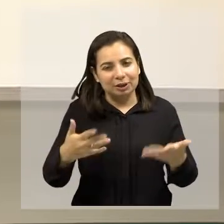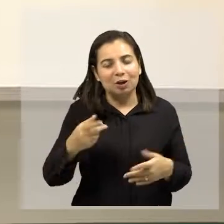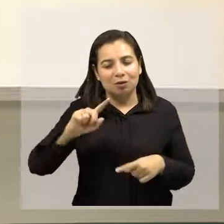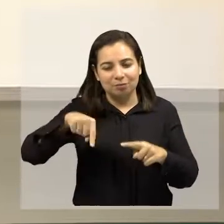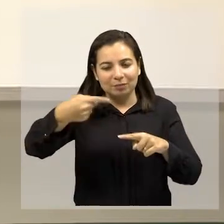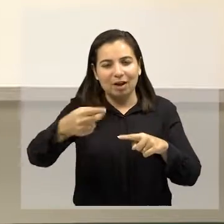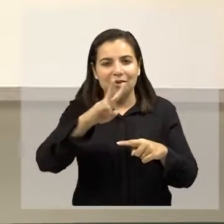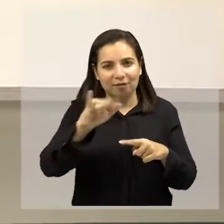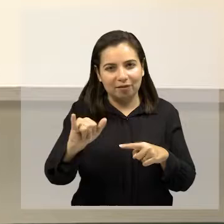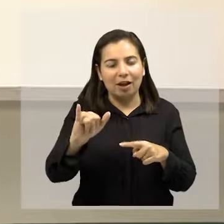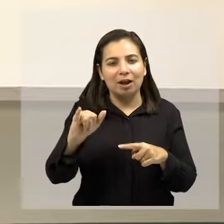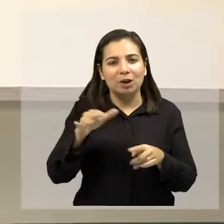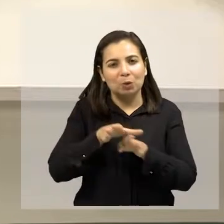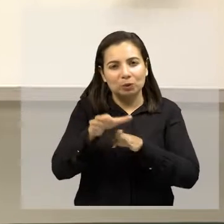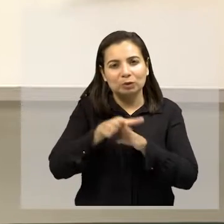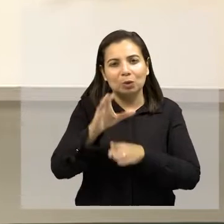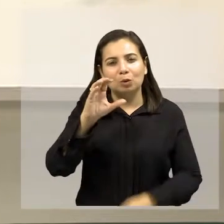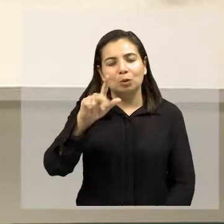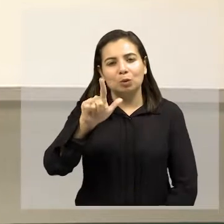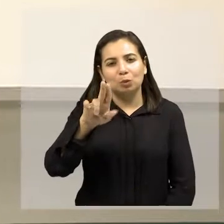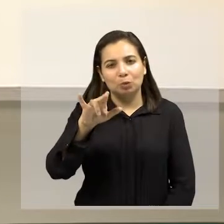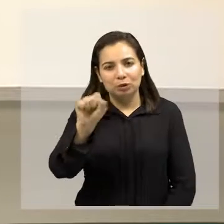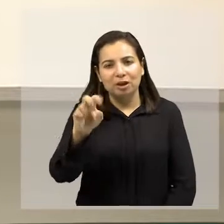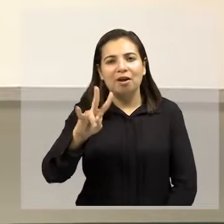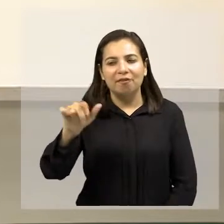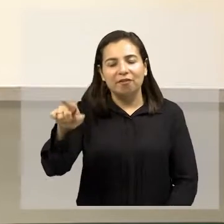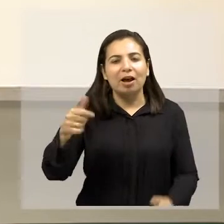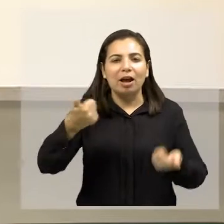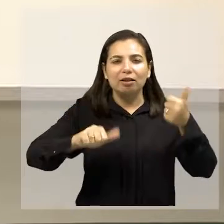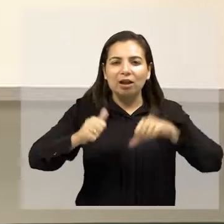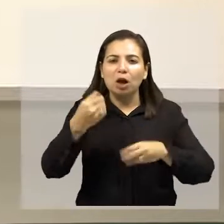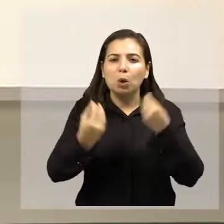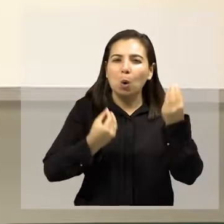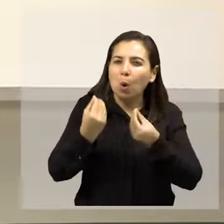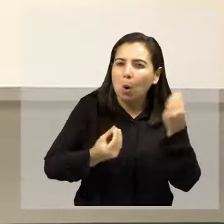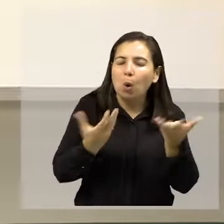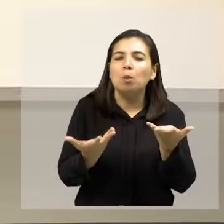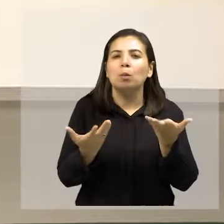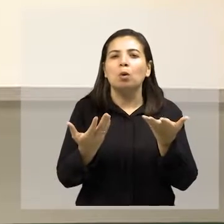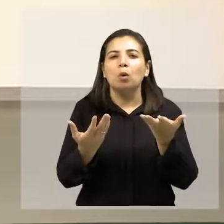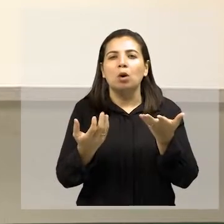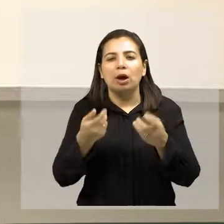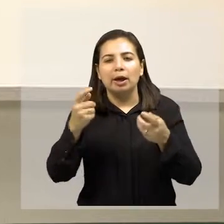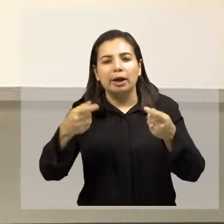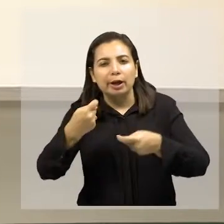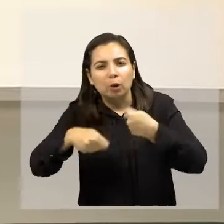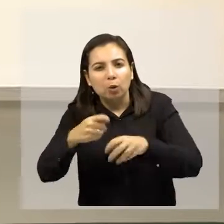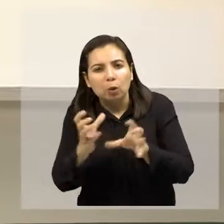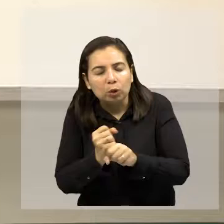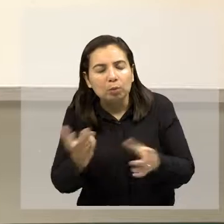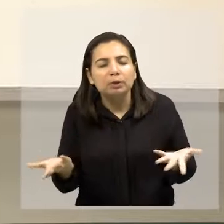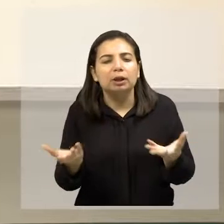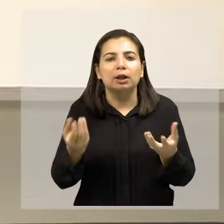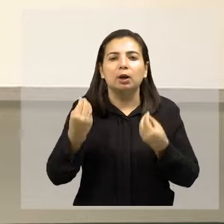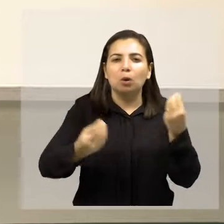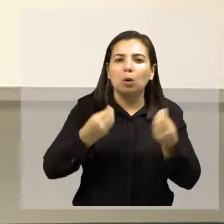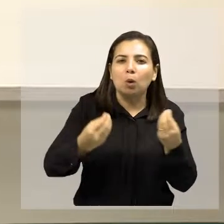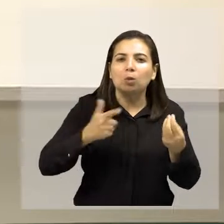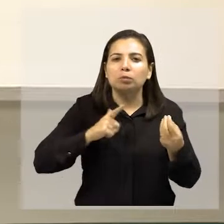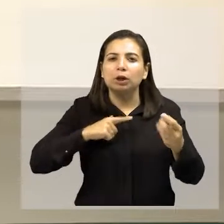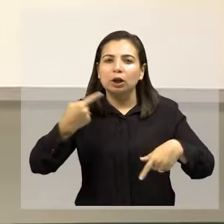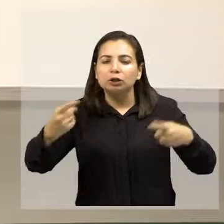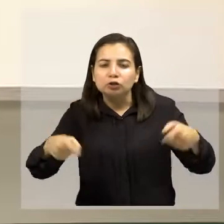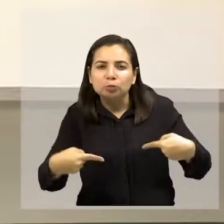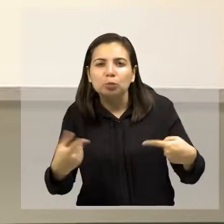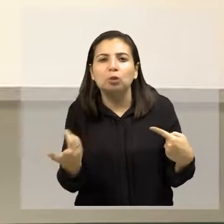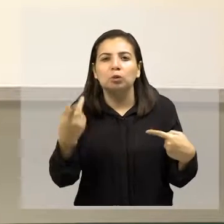consultor político Luiz Cláudio Ferreira Barbosa, que traz aí uma análise sobre economia, sobre a política, sobre a disputa de poder no país.